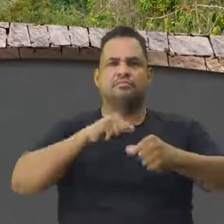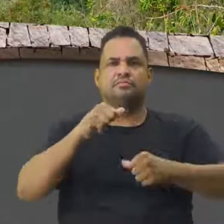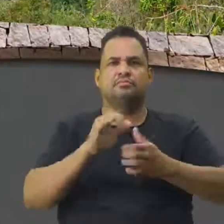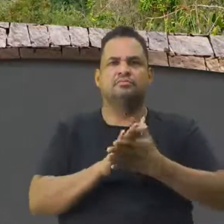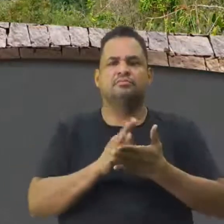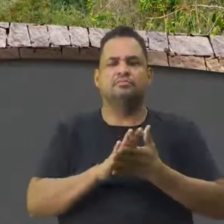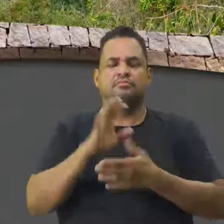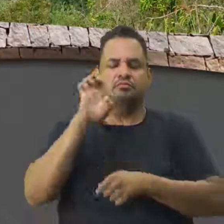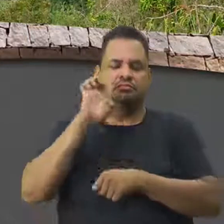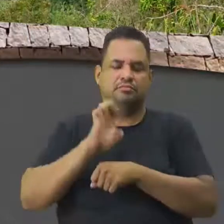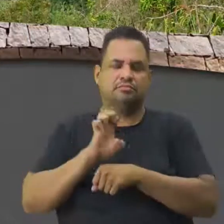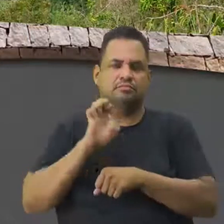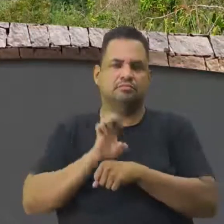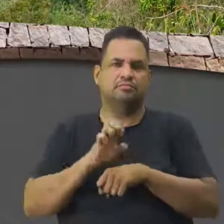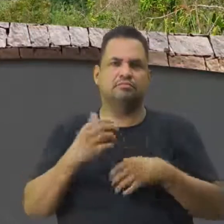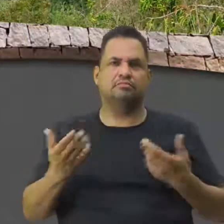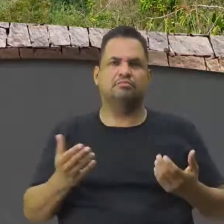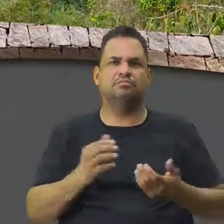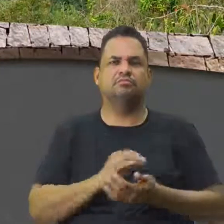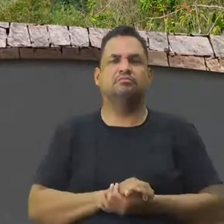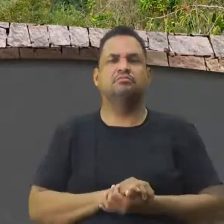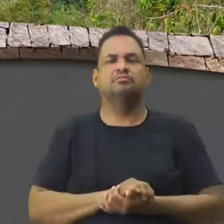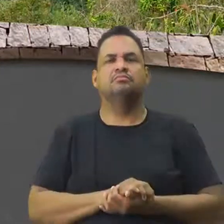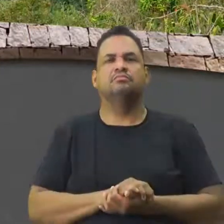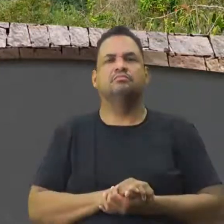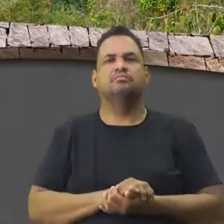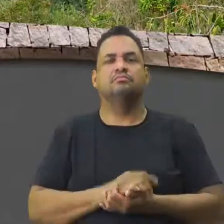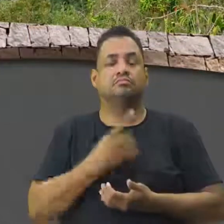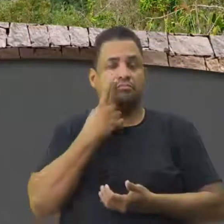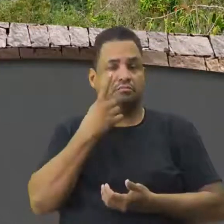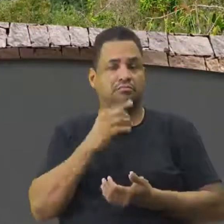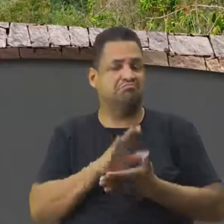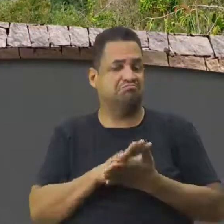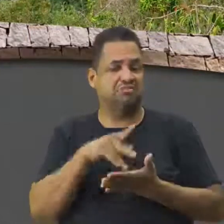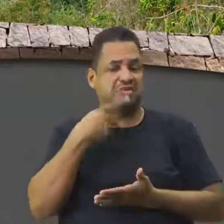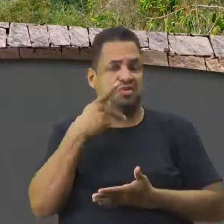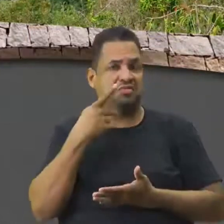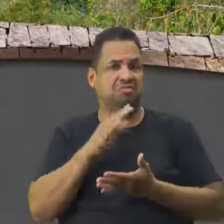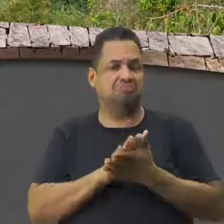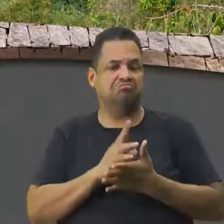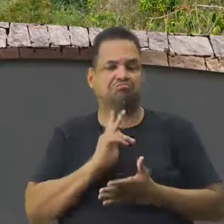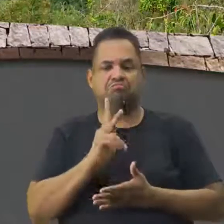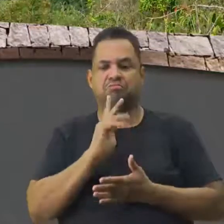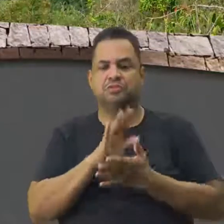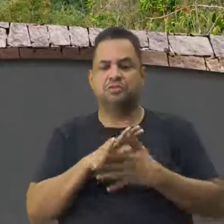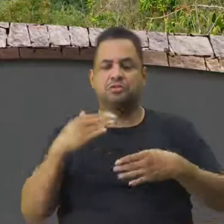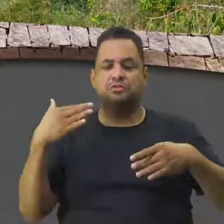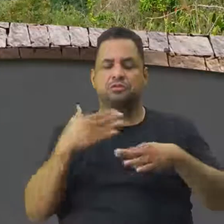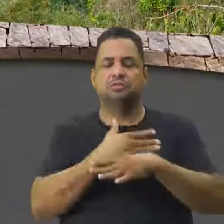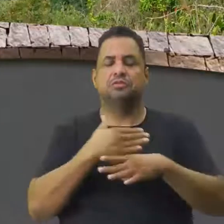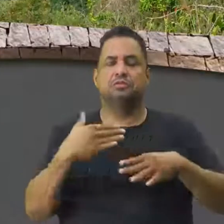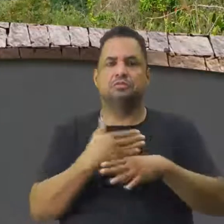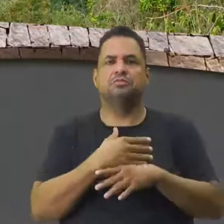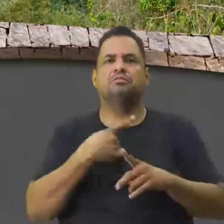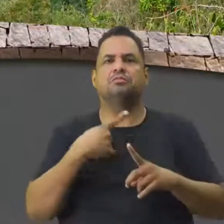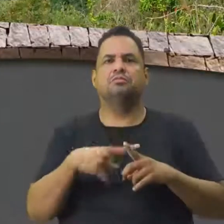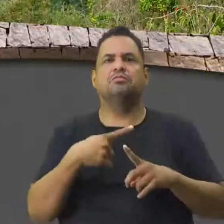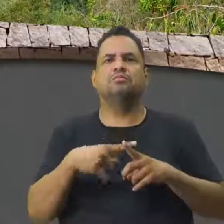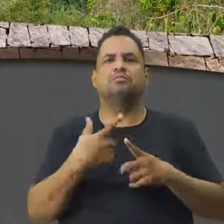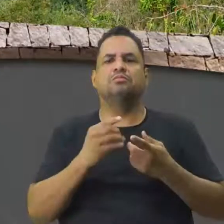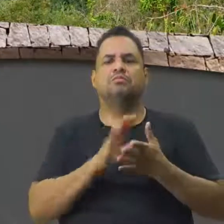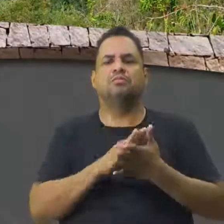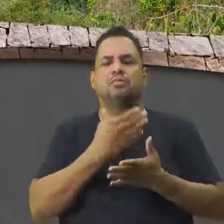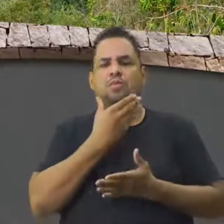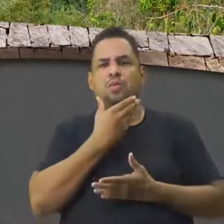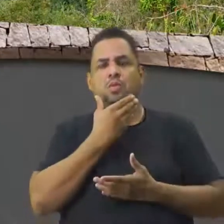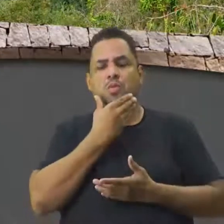nosso estado. Veja que até agora eu não falei de processo de urbanização. Por quê? O homem vinha do